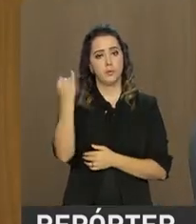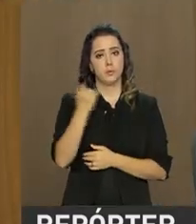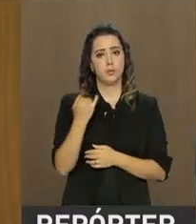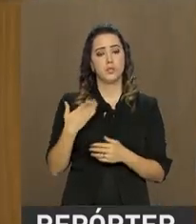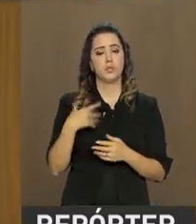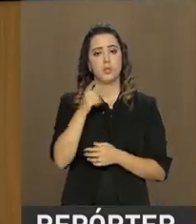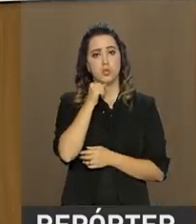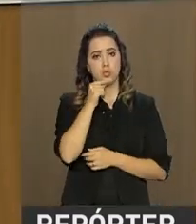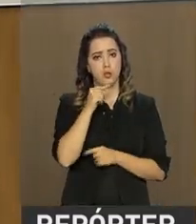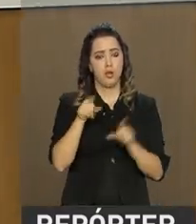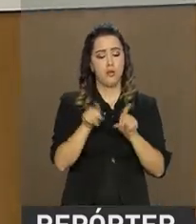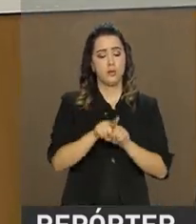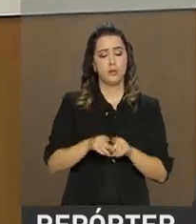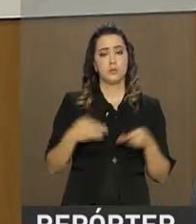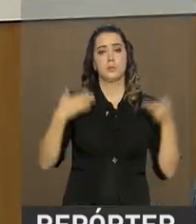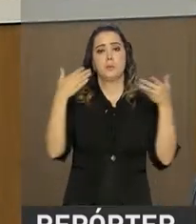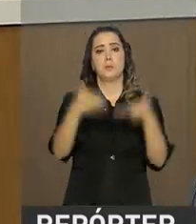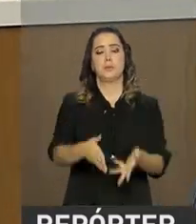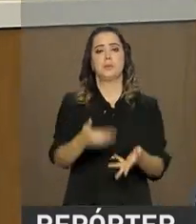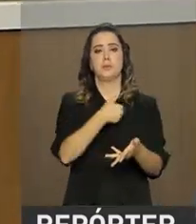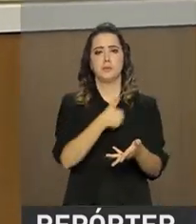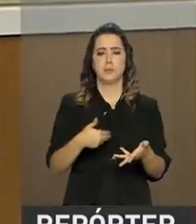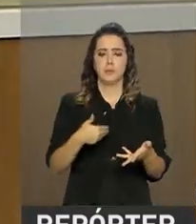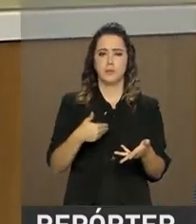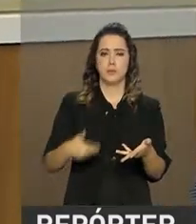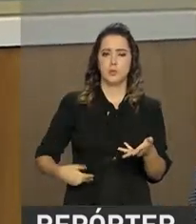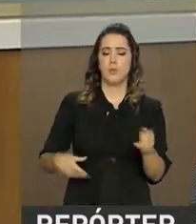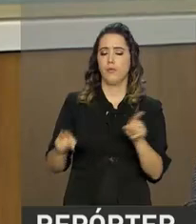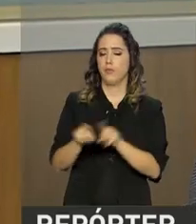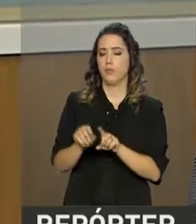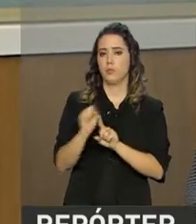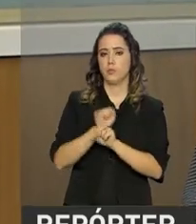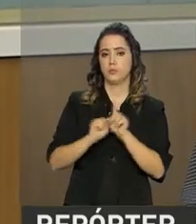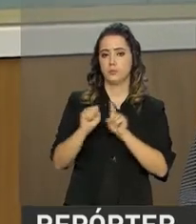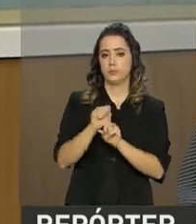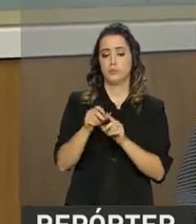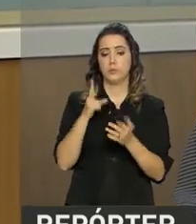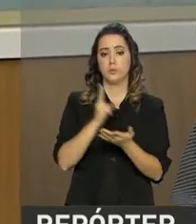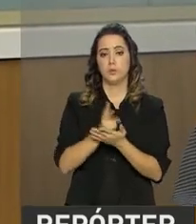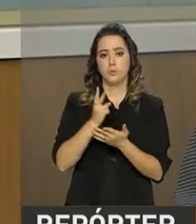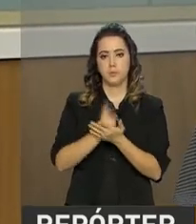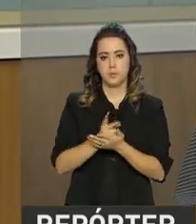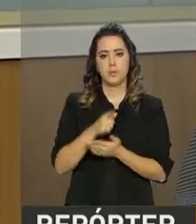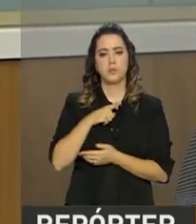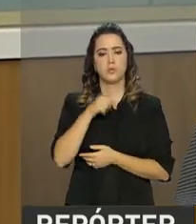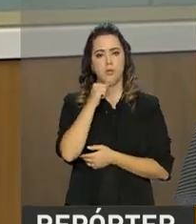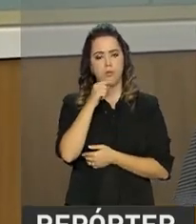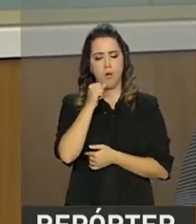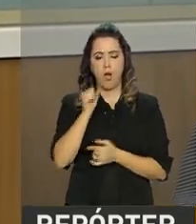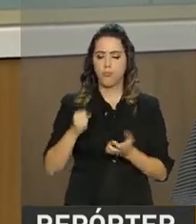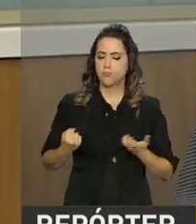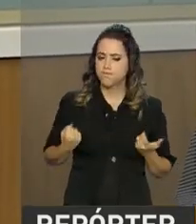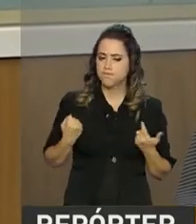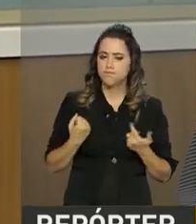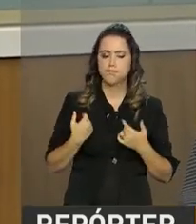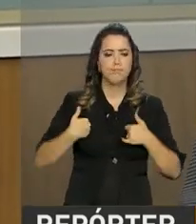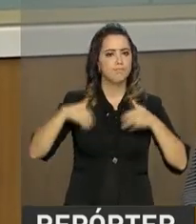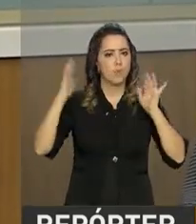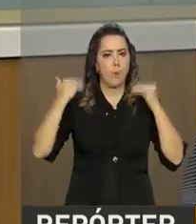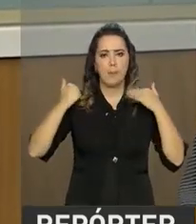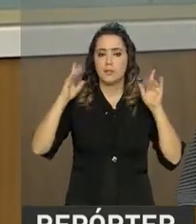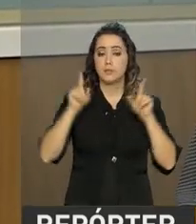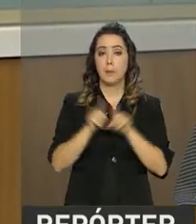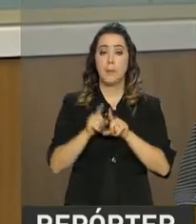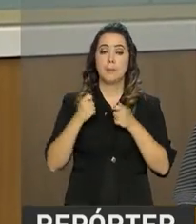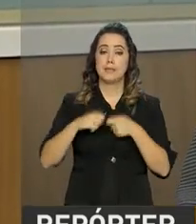estava sob teve paciência entretanto é bom apesar de ser um país abençoado com recursos hídricos nem sempre precisa aprender a